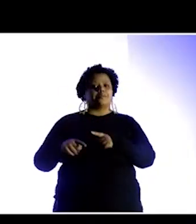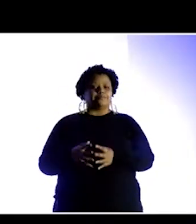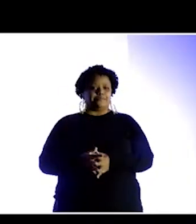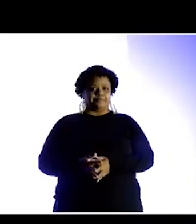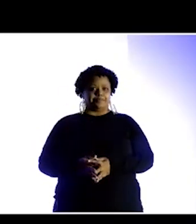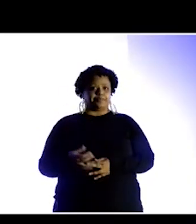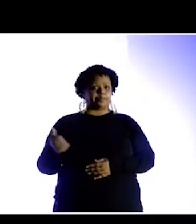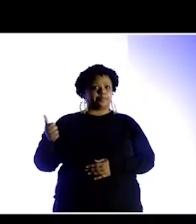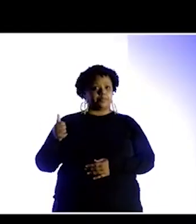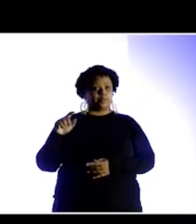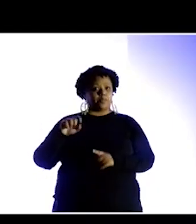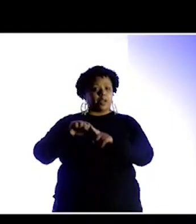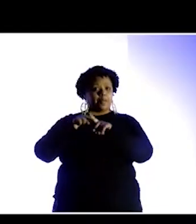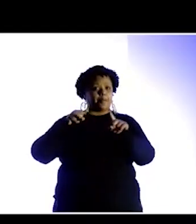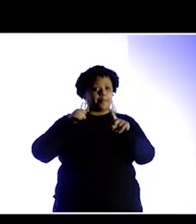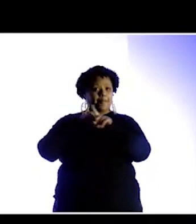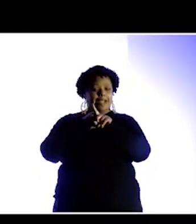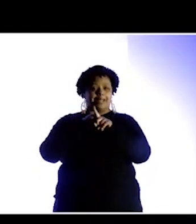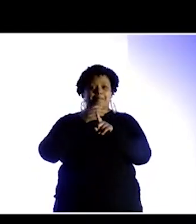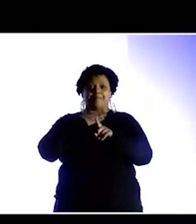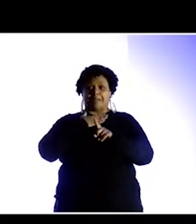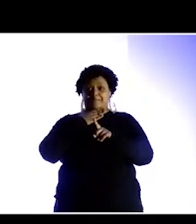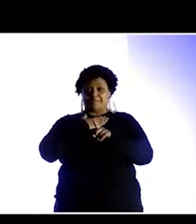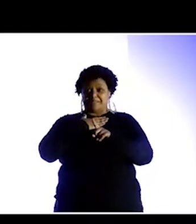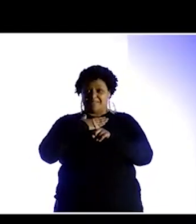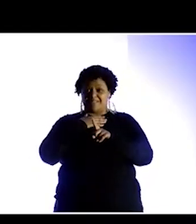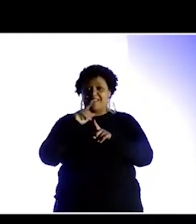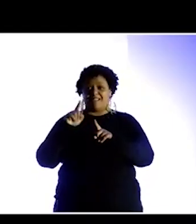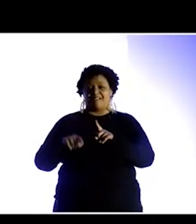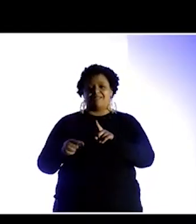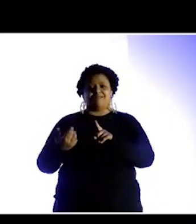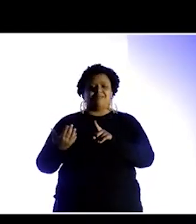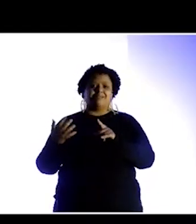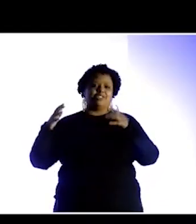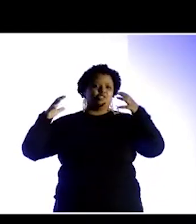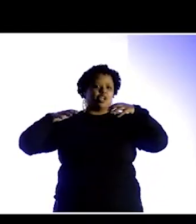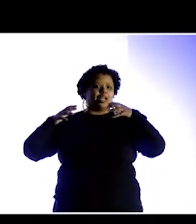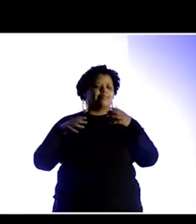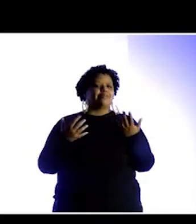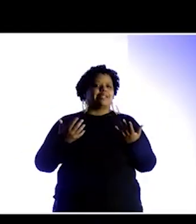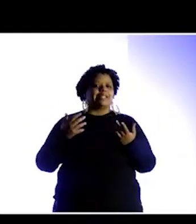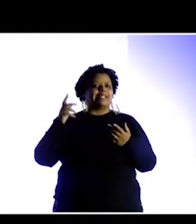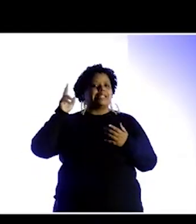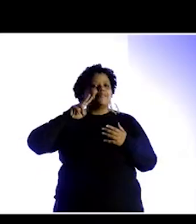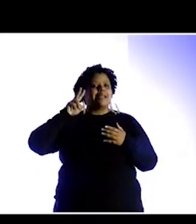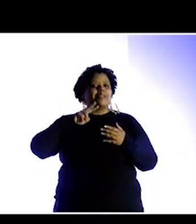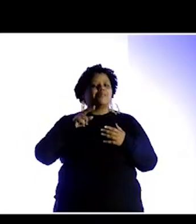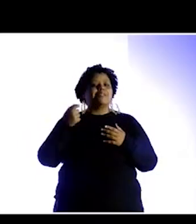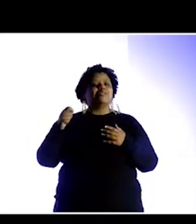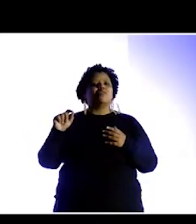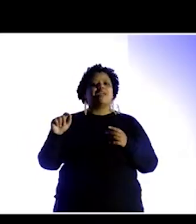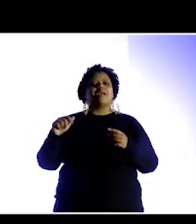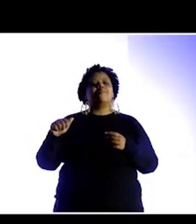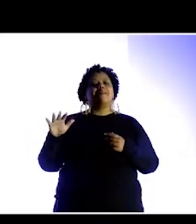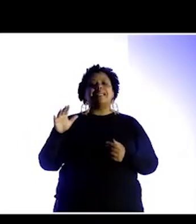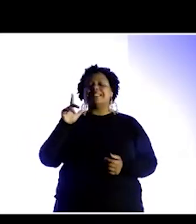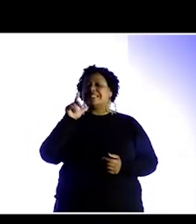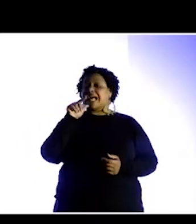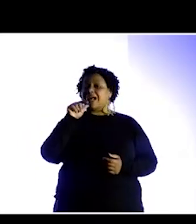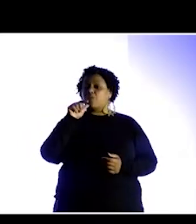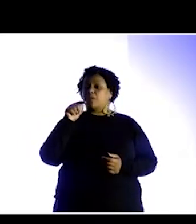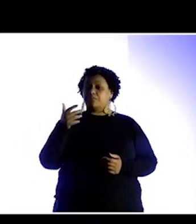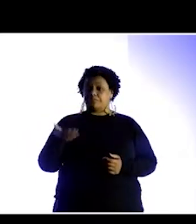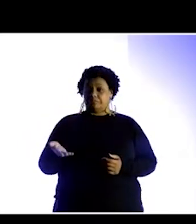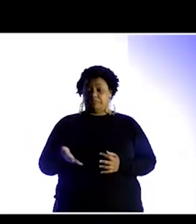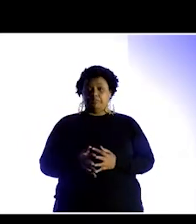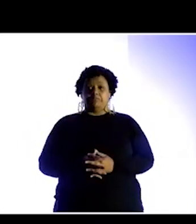O primeiro efeito é que, para mim, vou precipitar, lembrando que eu preciso encher o reservatório, eu vou precisar de mais água. Eu vou precisar de um fluxo